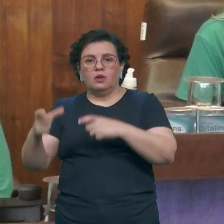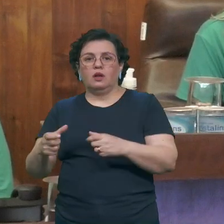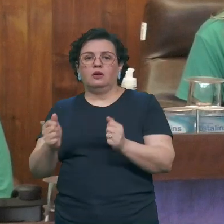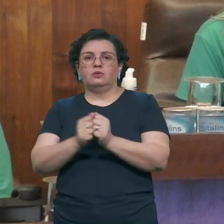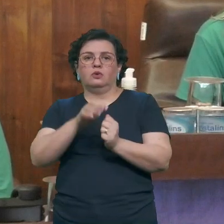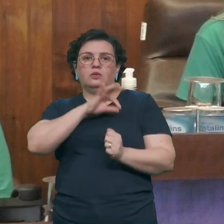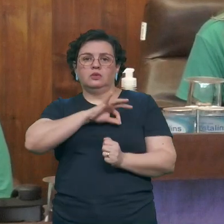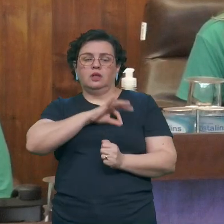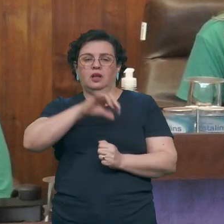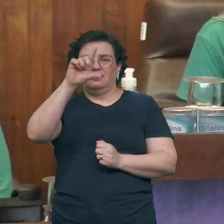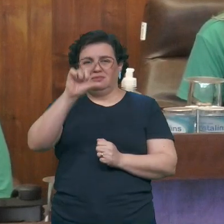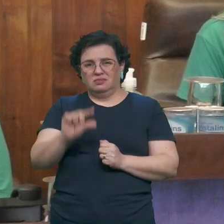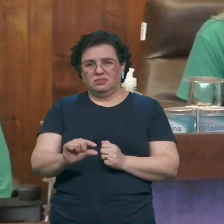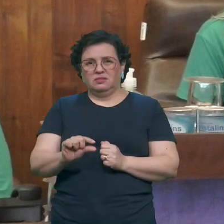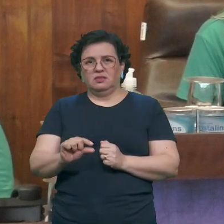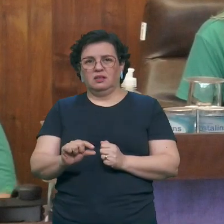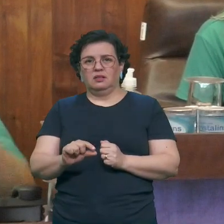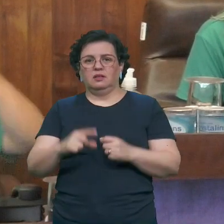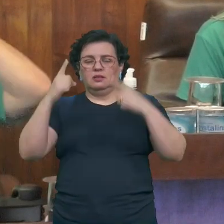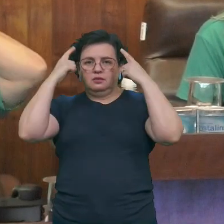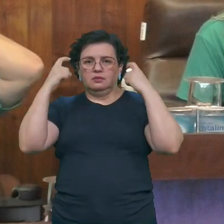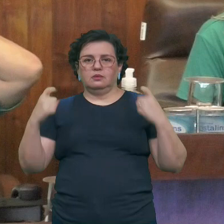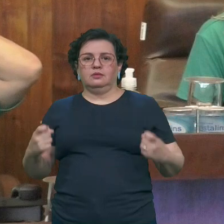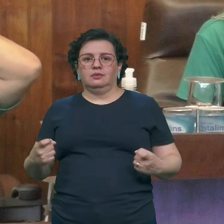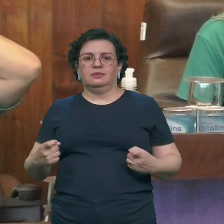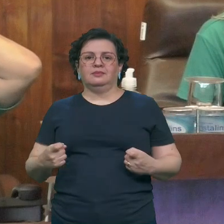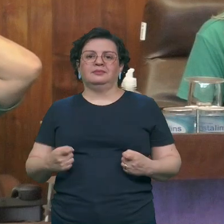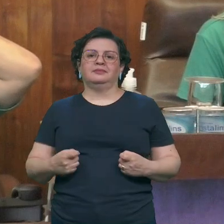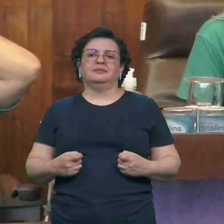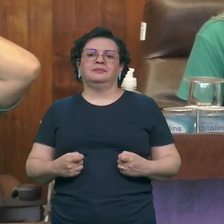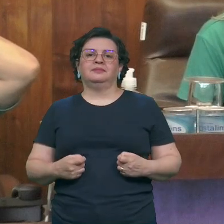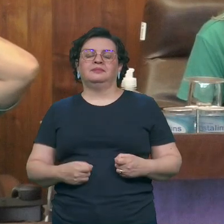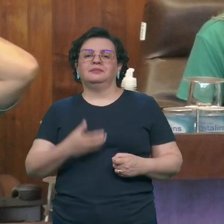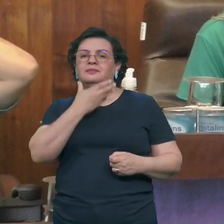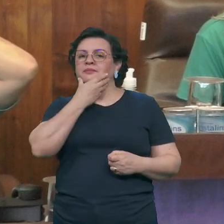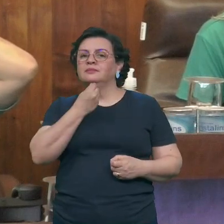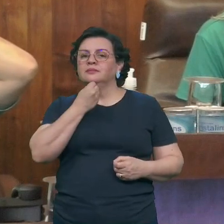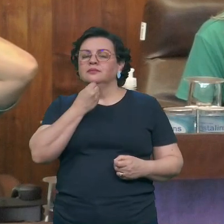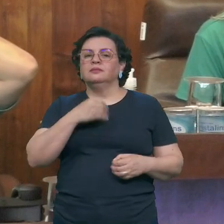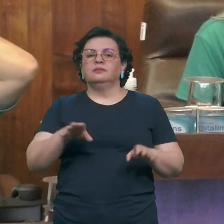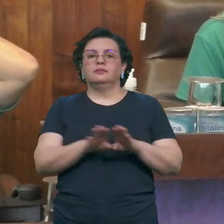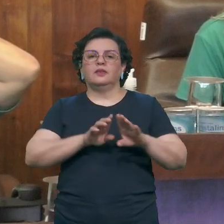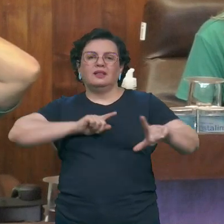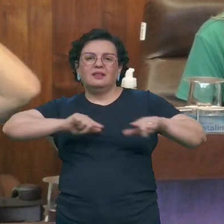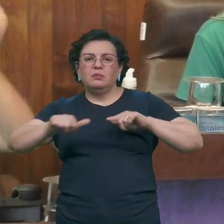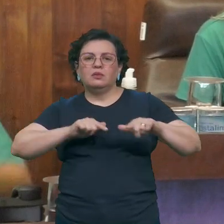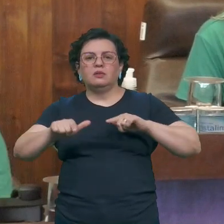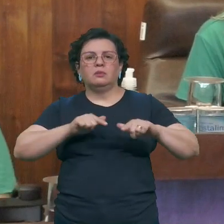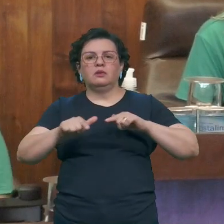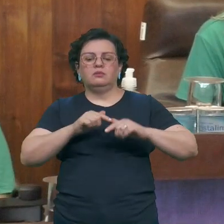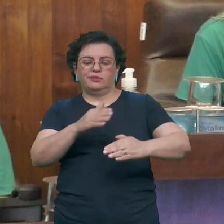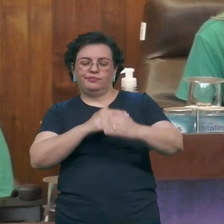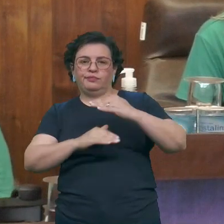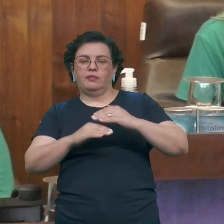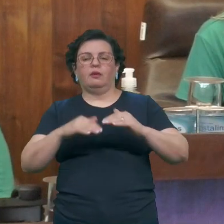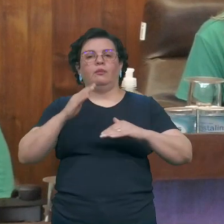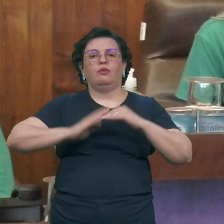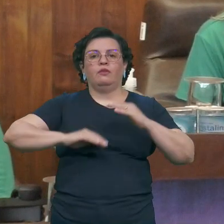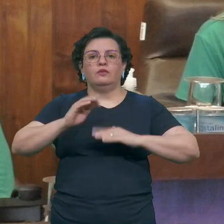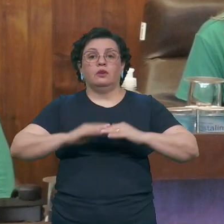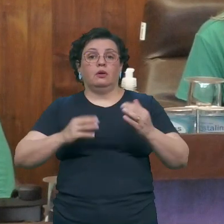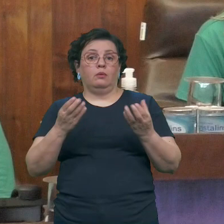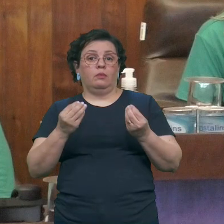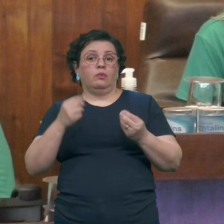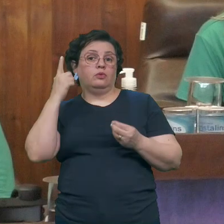baixos, violência masculina, jornada excessiva de trabalho e desvantagens na carreira profissional. Muito